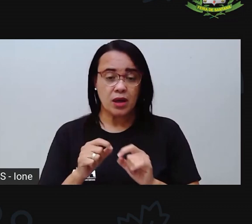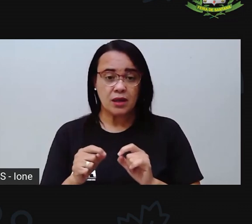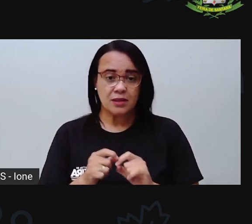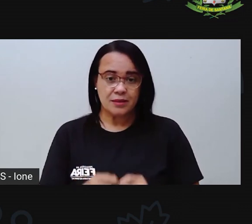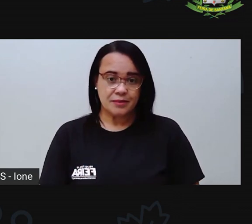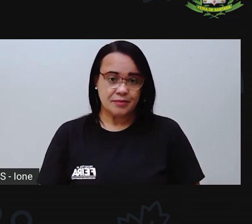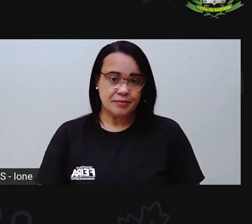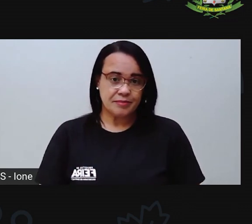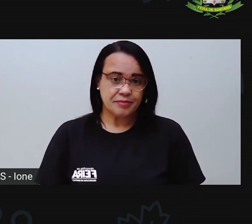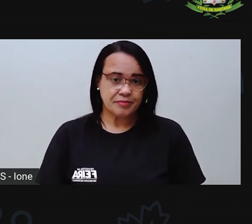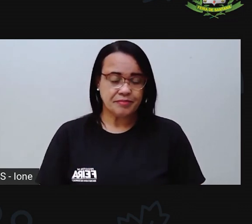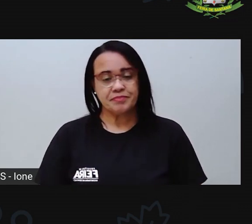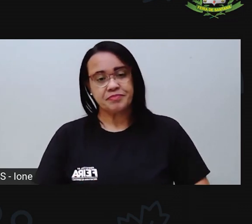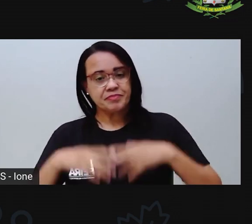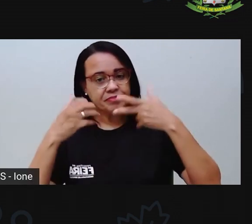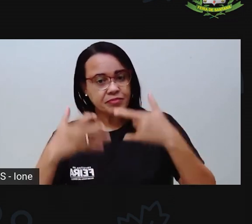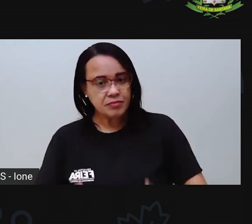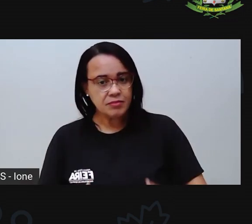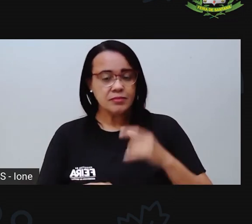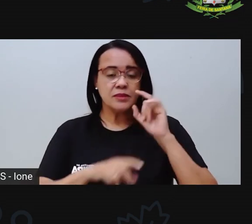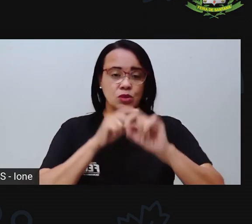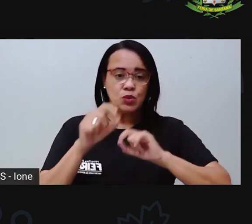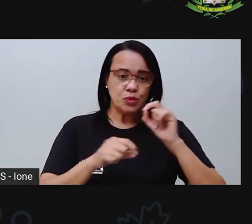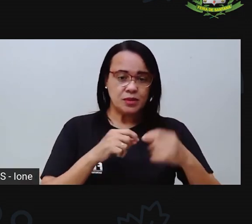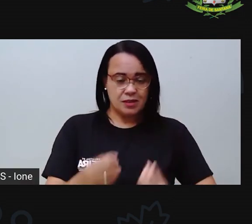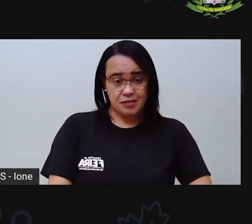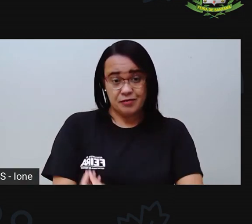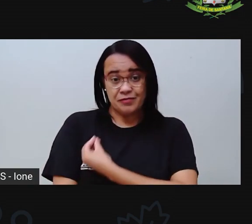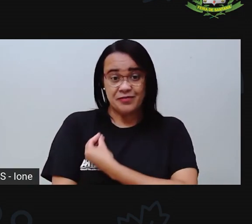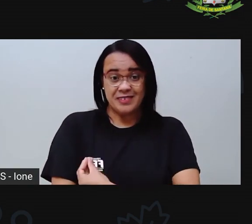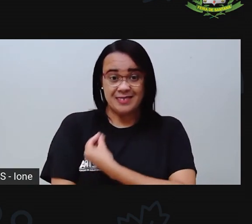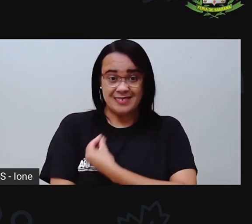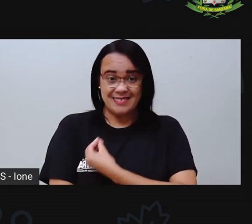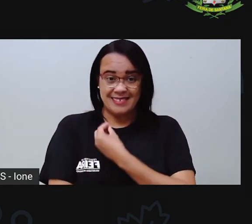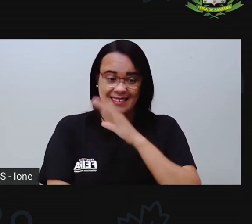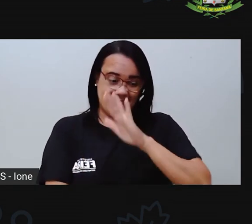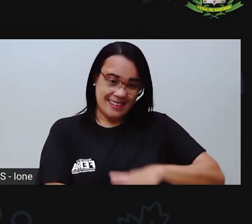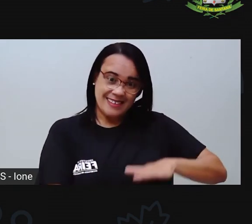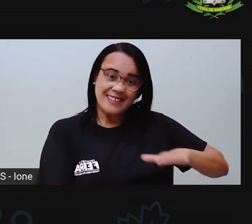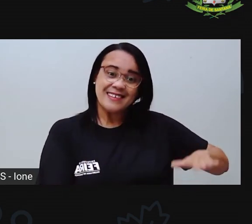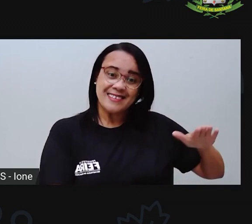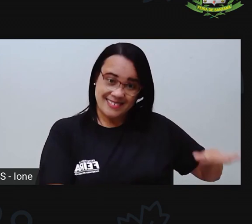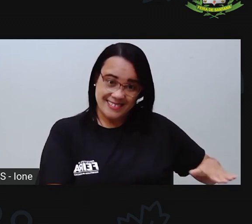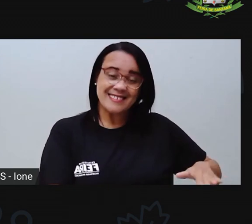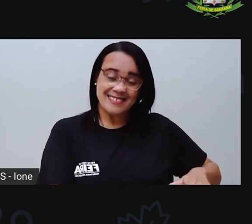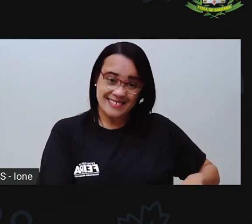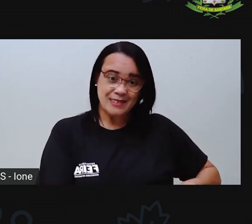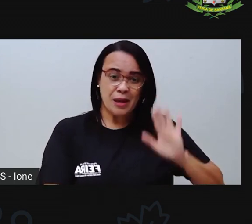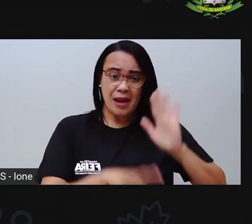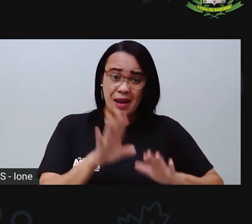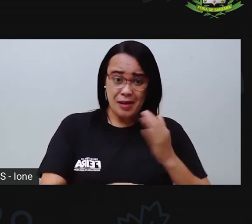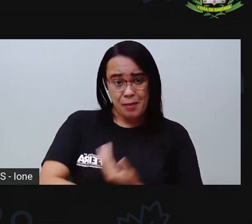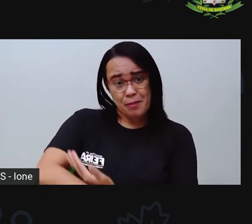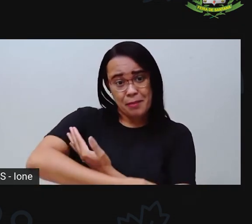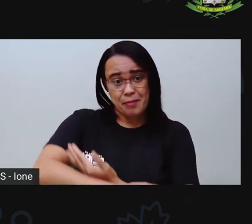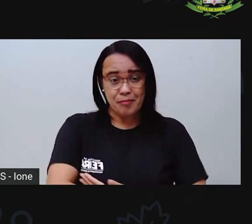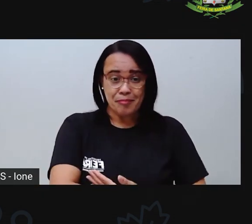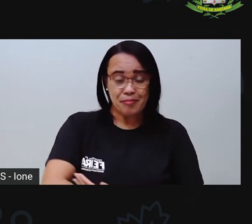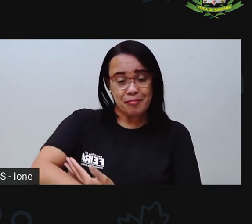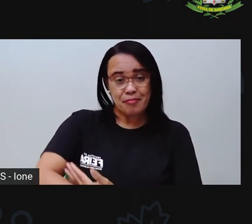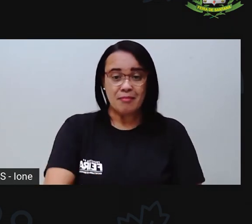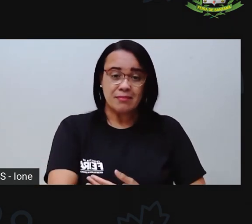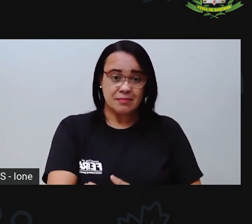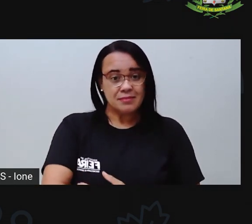como aqui está explicando, da vida das crianças, né? Então, quando a criança é bebezinha ainda, que a gente vai